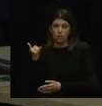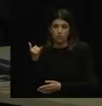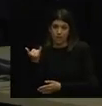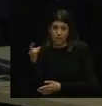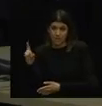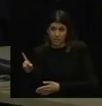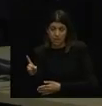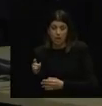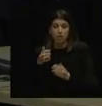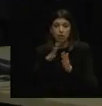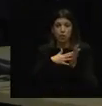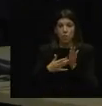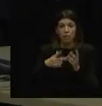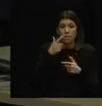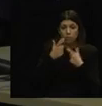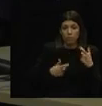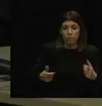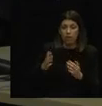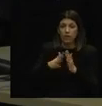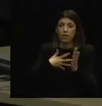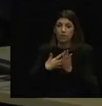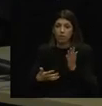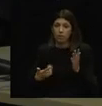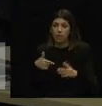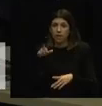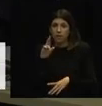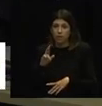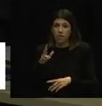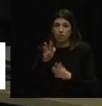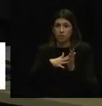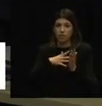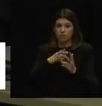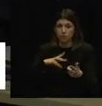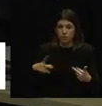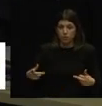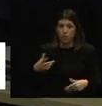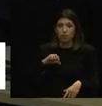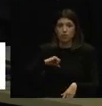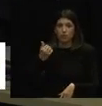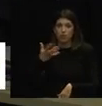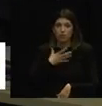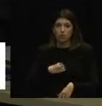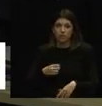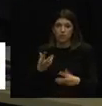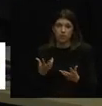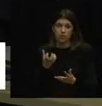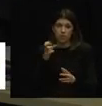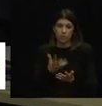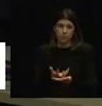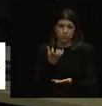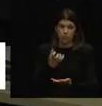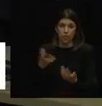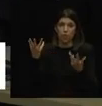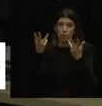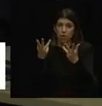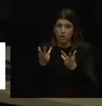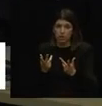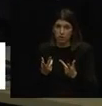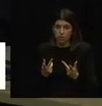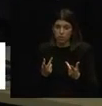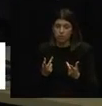pessoal e a tabela de taxas municipais, os verdes gostariam de salientar alguns aspectos. Um